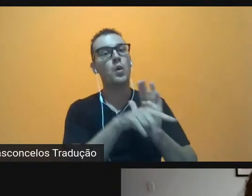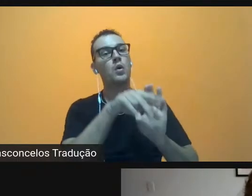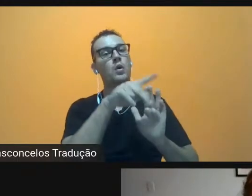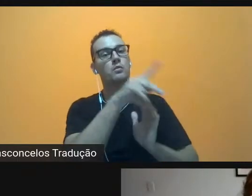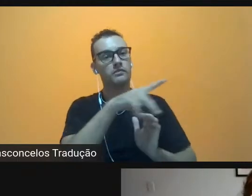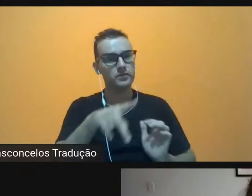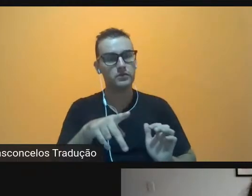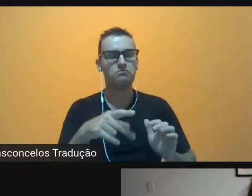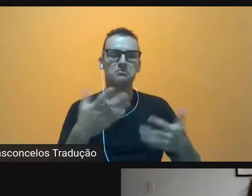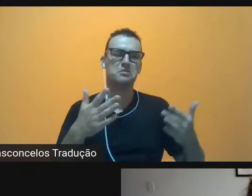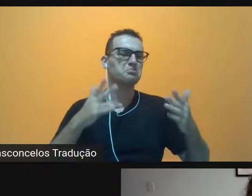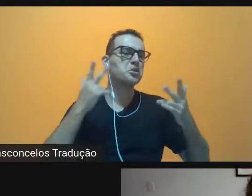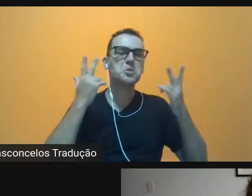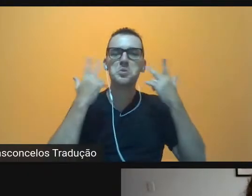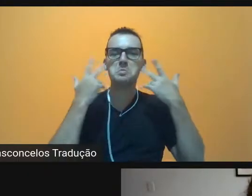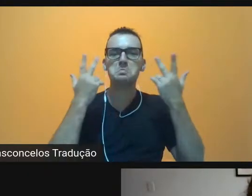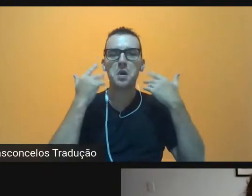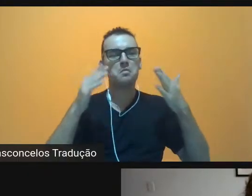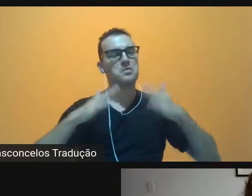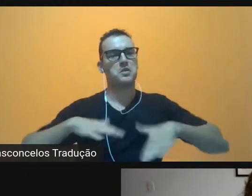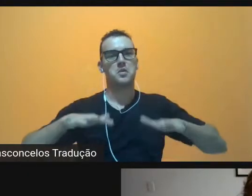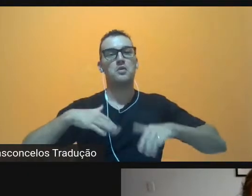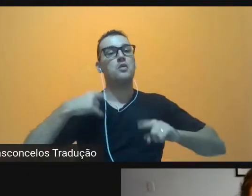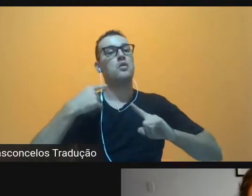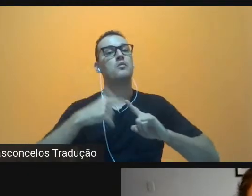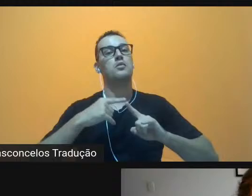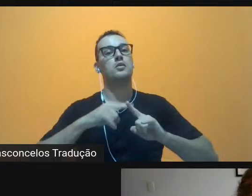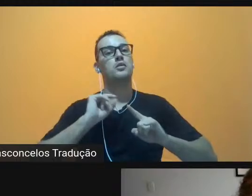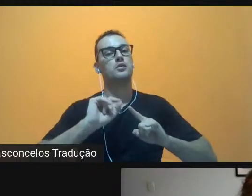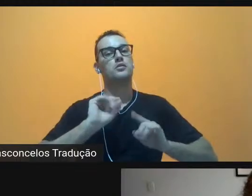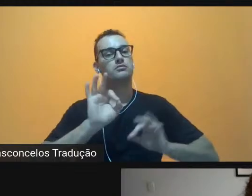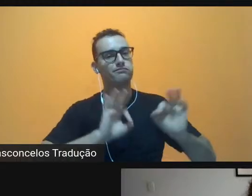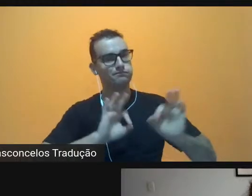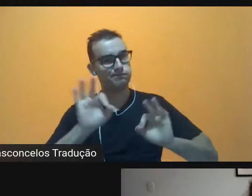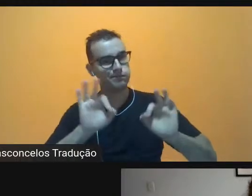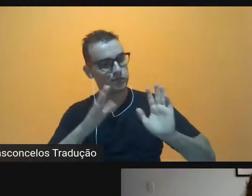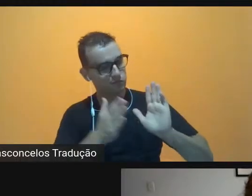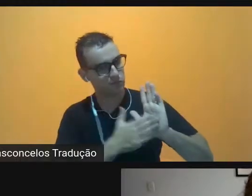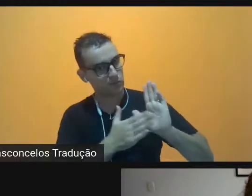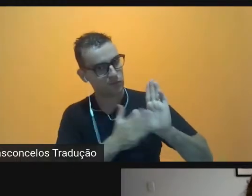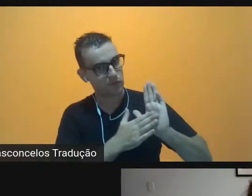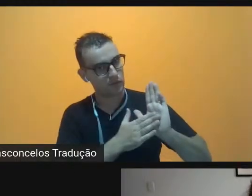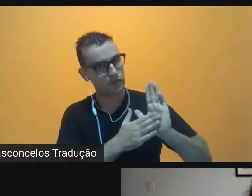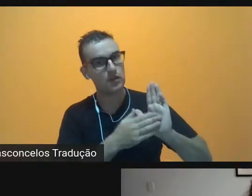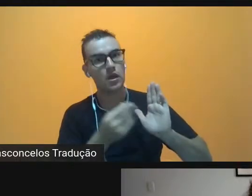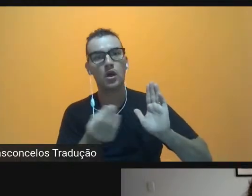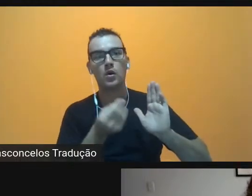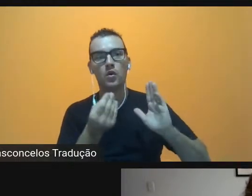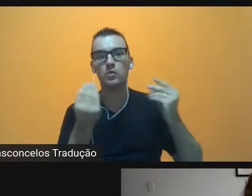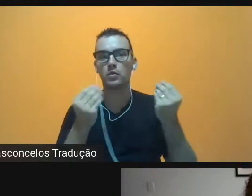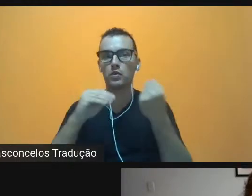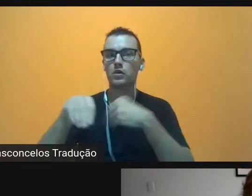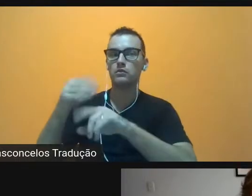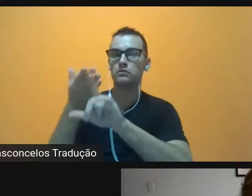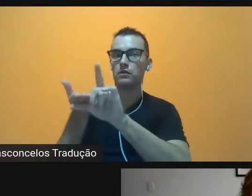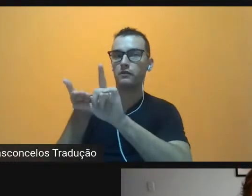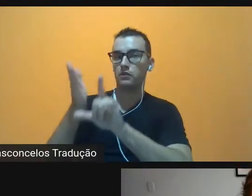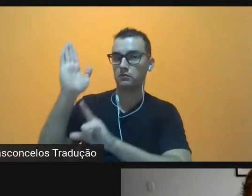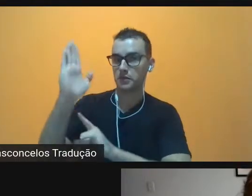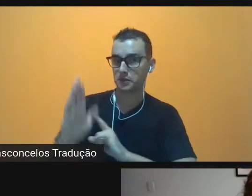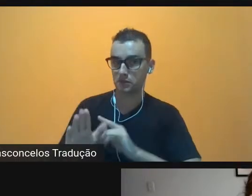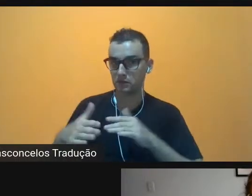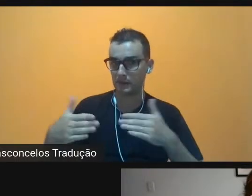Foi muito tranquilo também desenhar essa proposta para submeter na Plataforma Brasil. Então, assim, eu